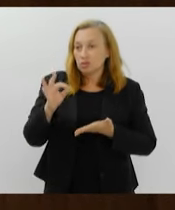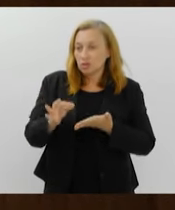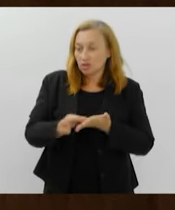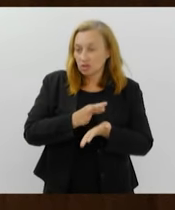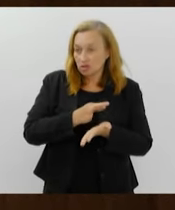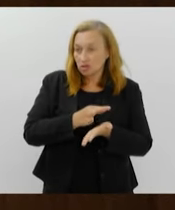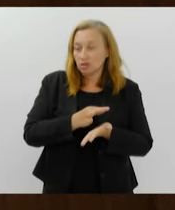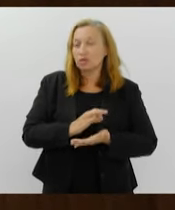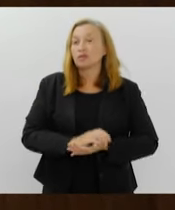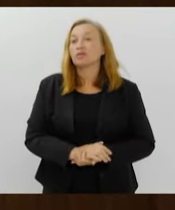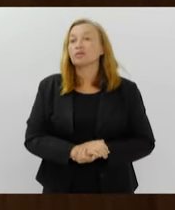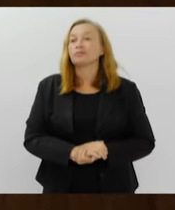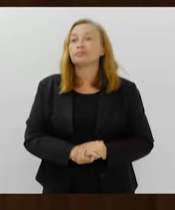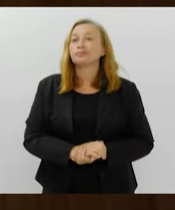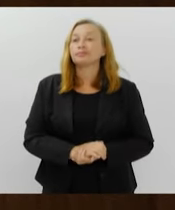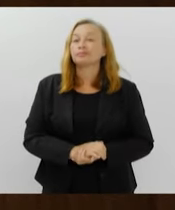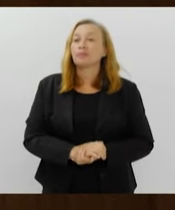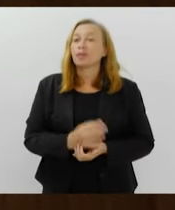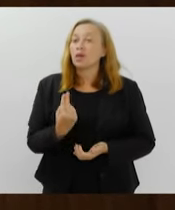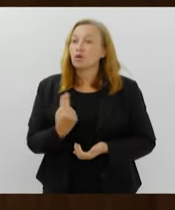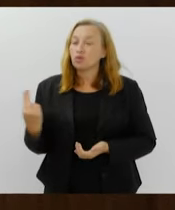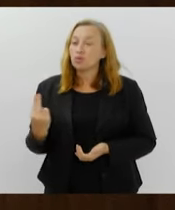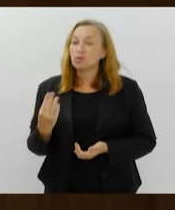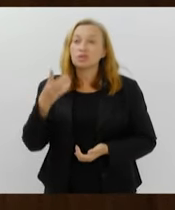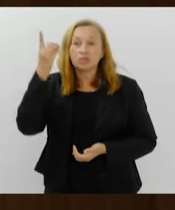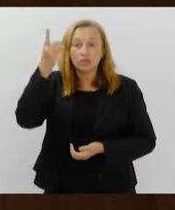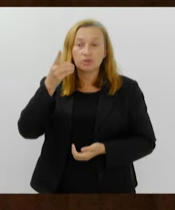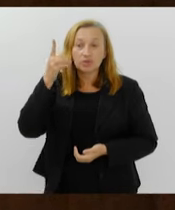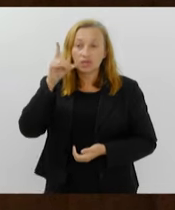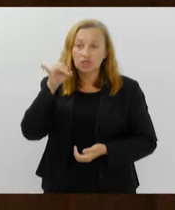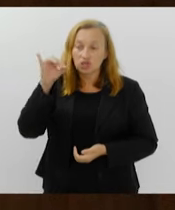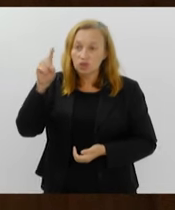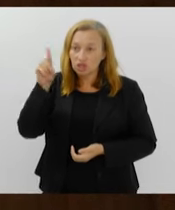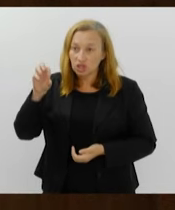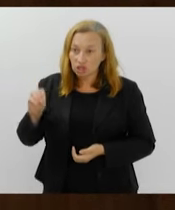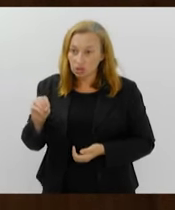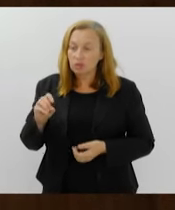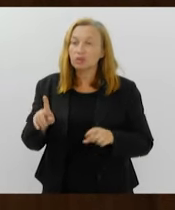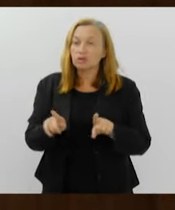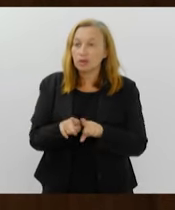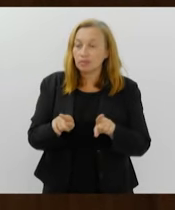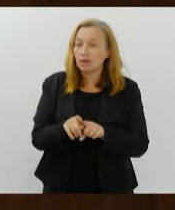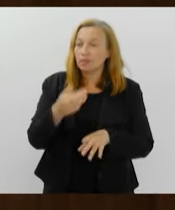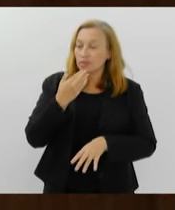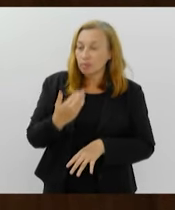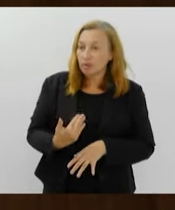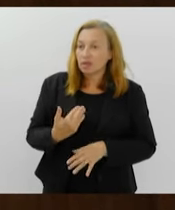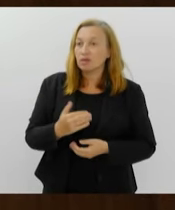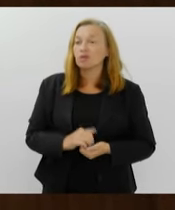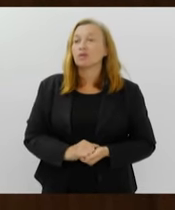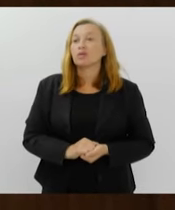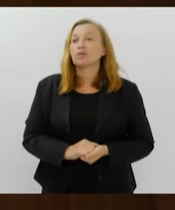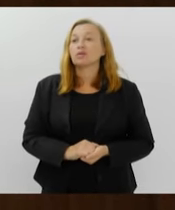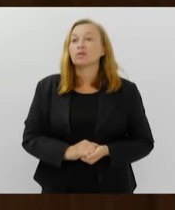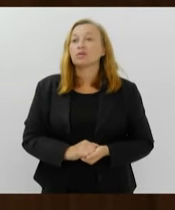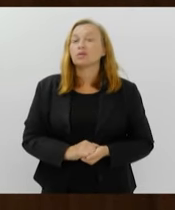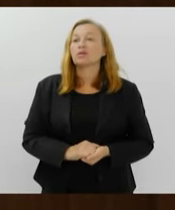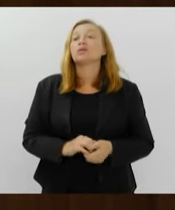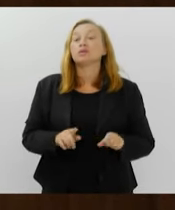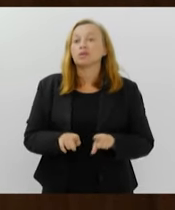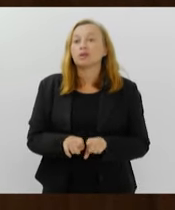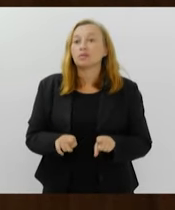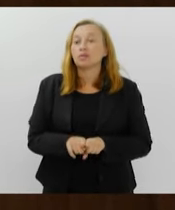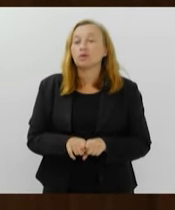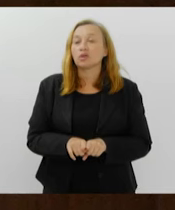defira a coautoria deputado Dion lin que me pediu a coautoria também e também